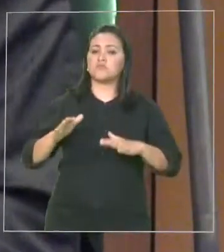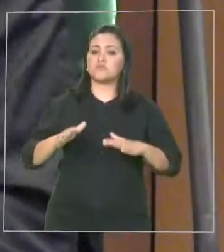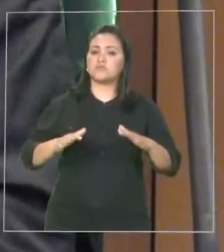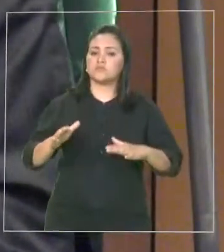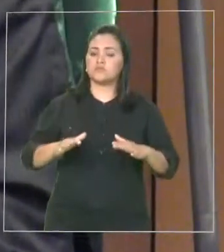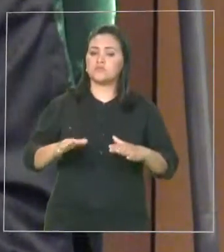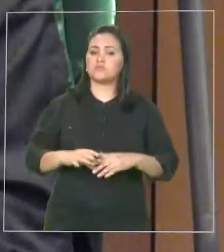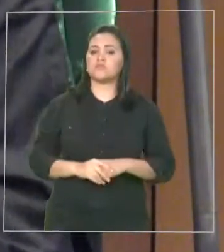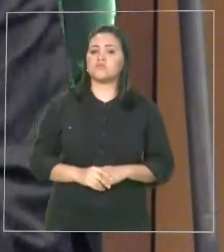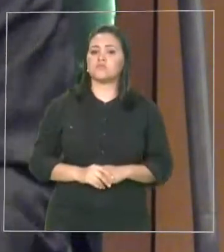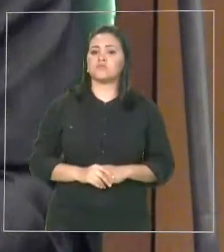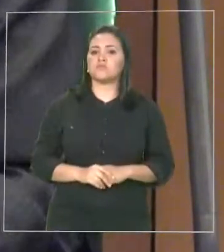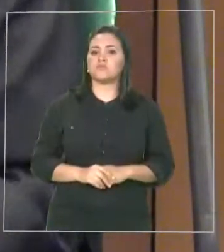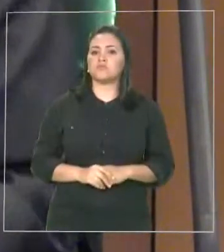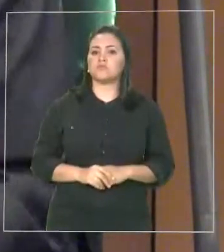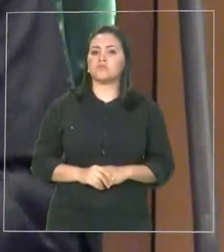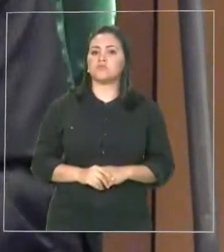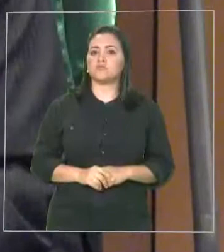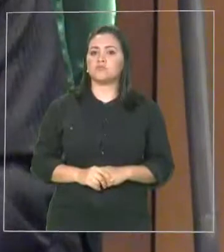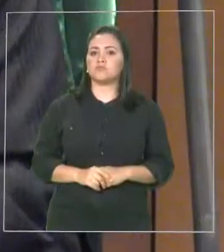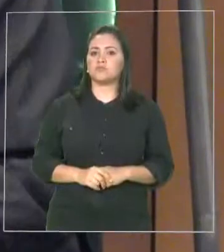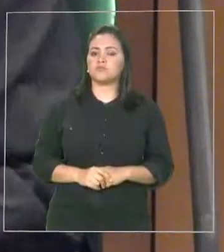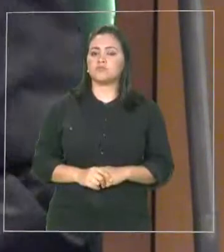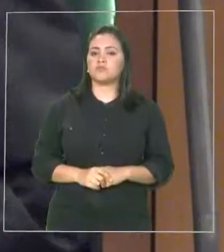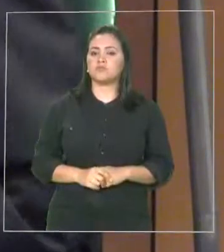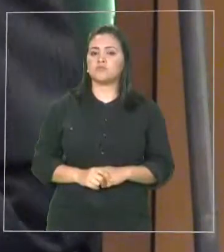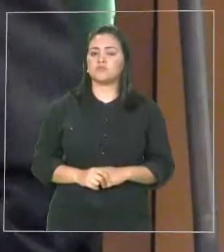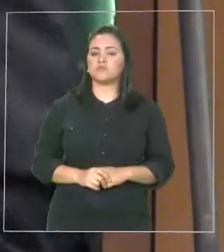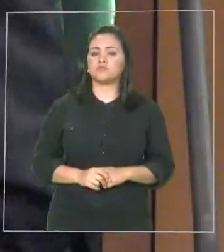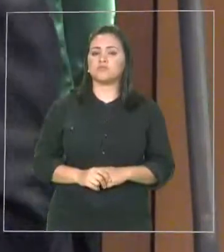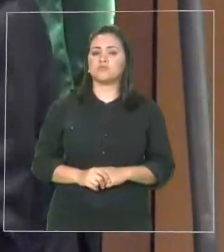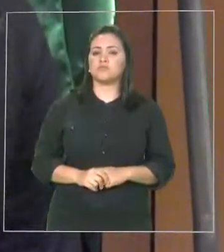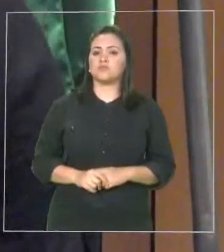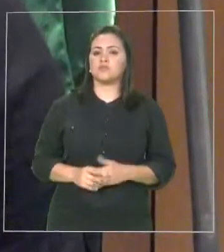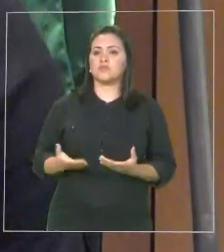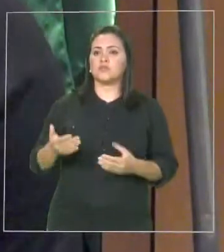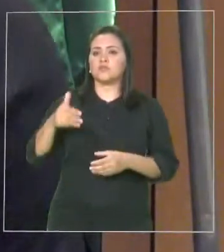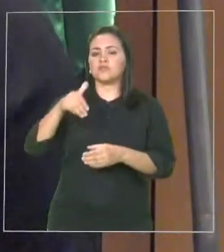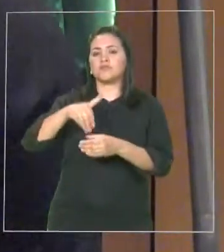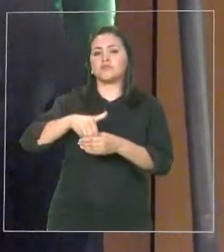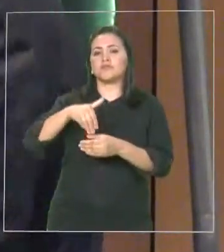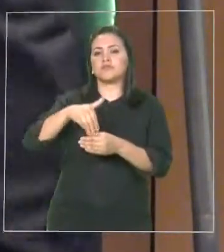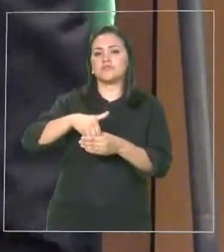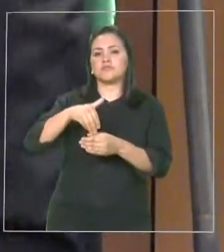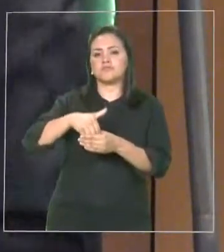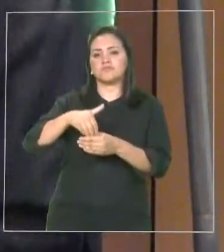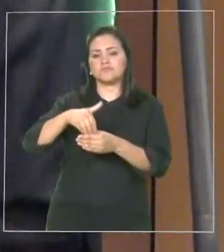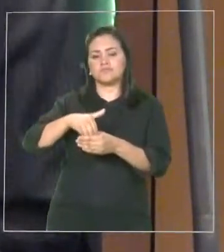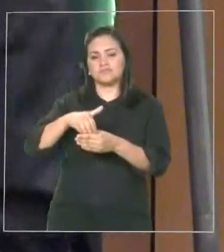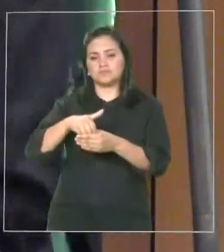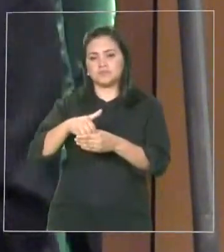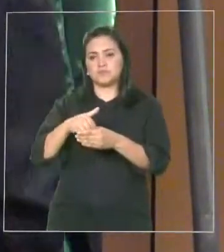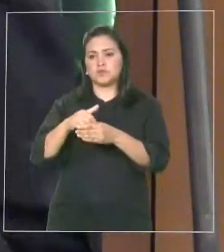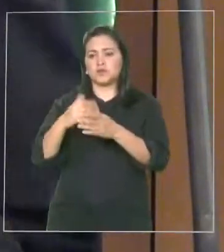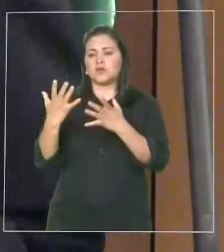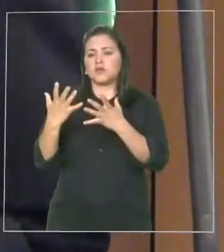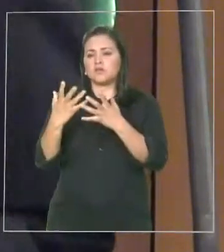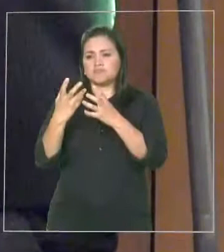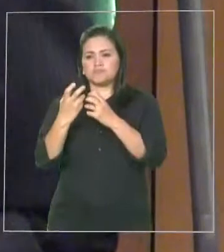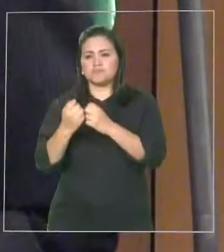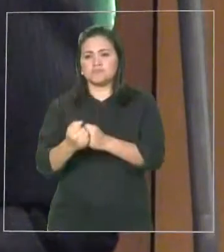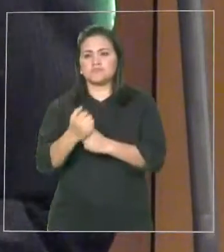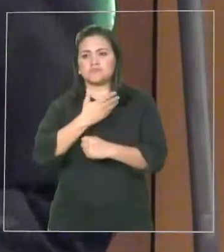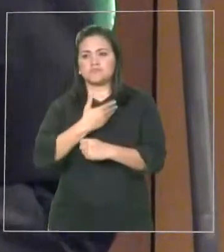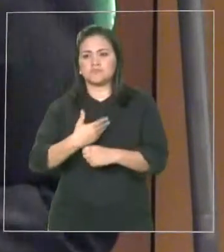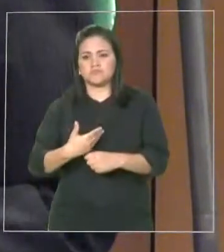federal, vota a favor do presidente Temer, com 2 denúncias contra ele. Então, aqui tem uma